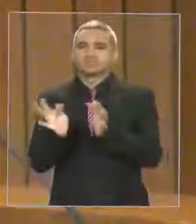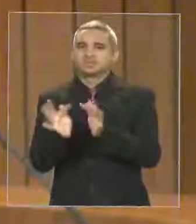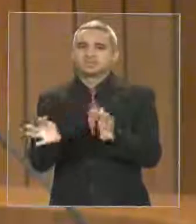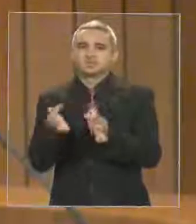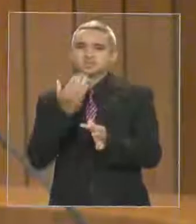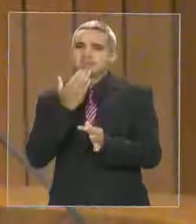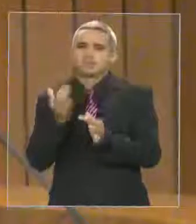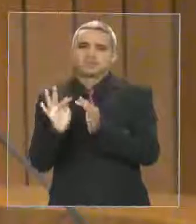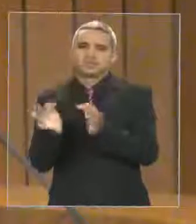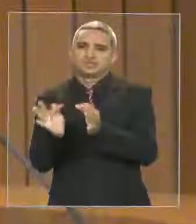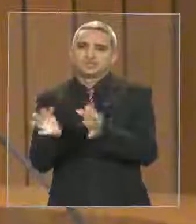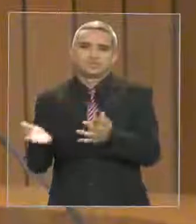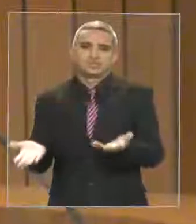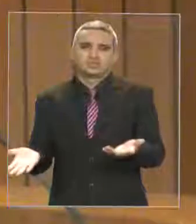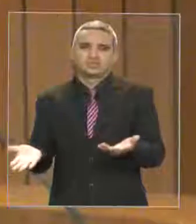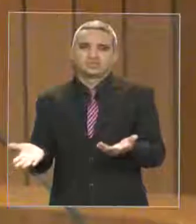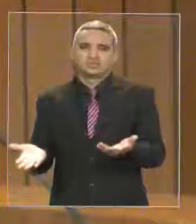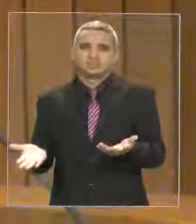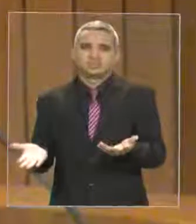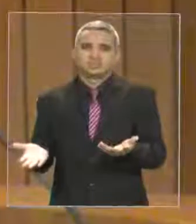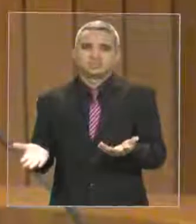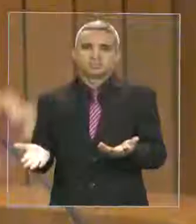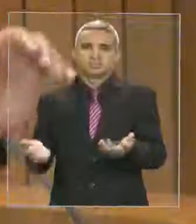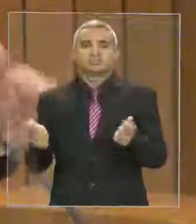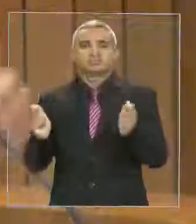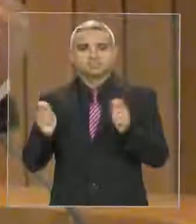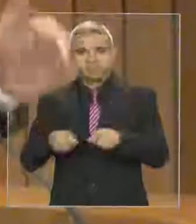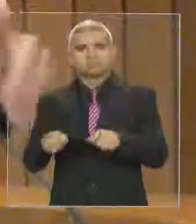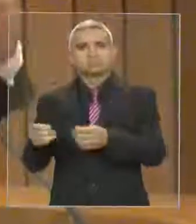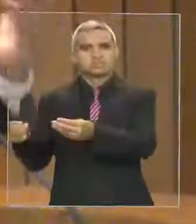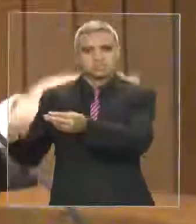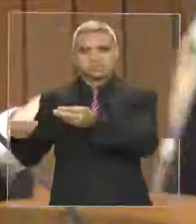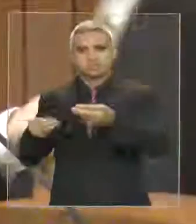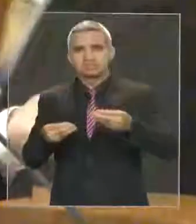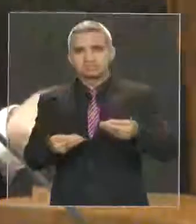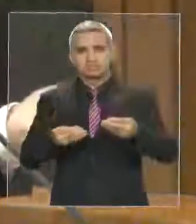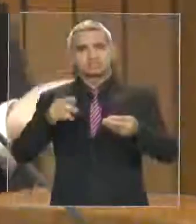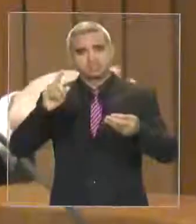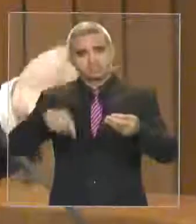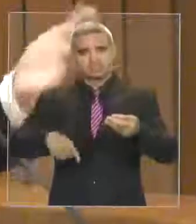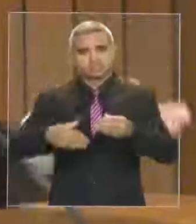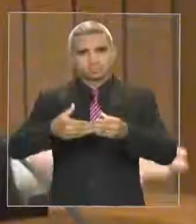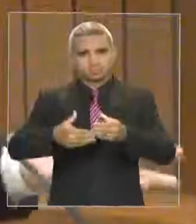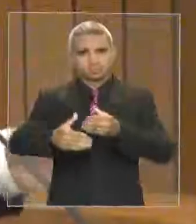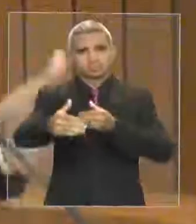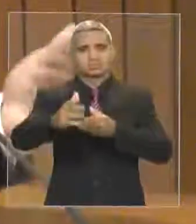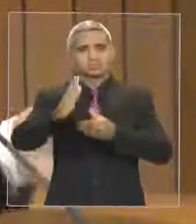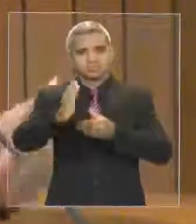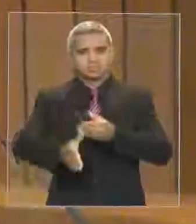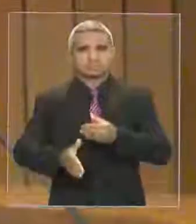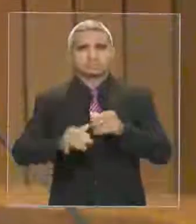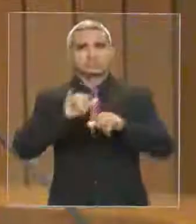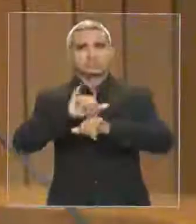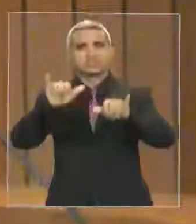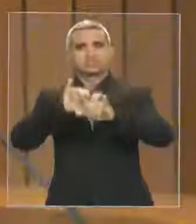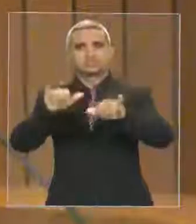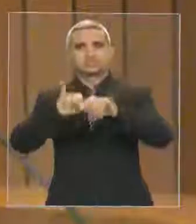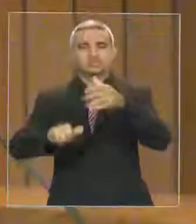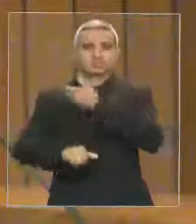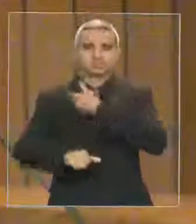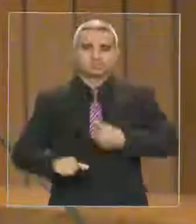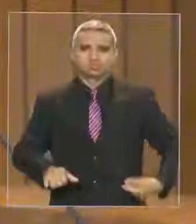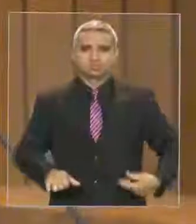pedido distante da realidade, é algo que já está sendo evidenciado e divulgado pelo governo do